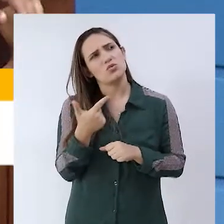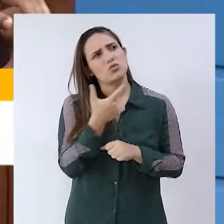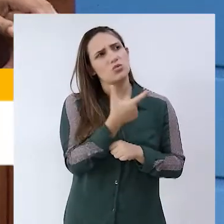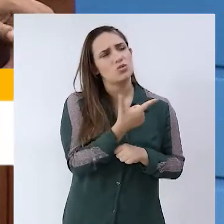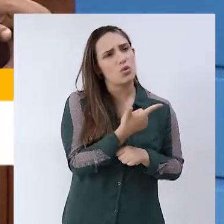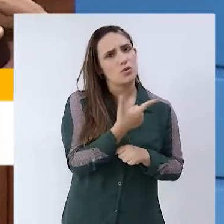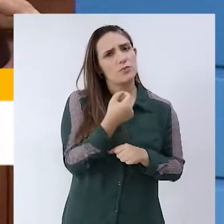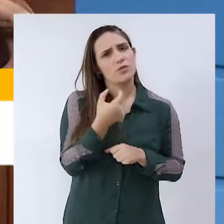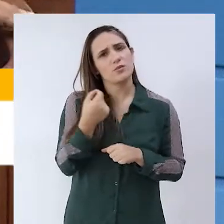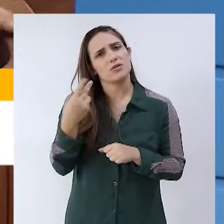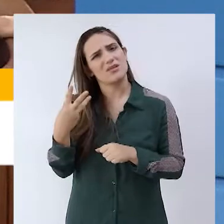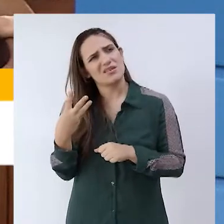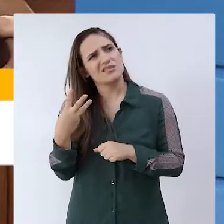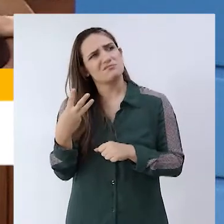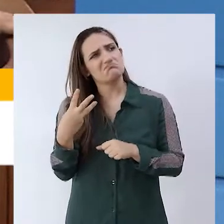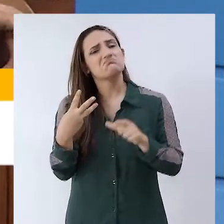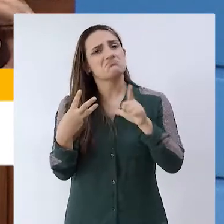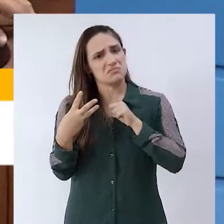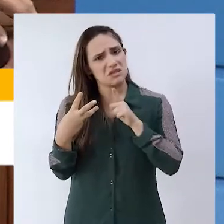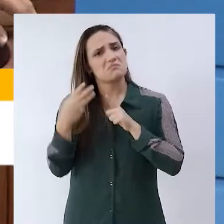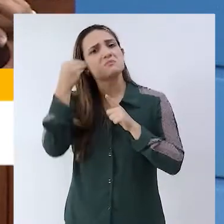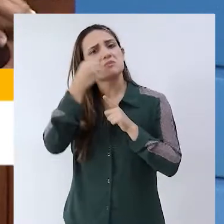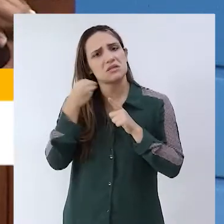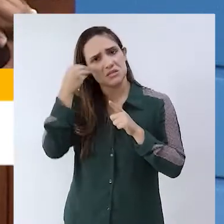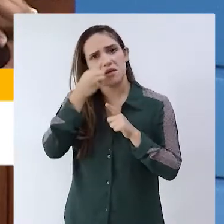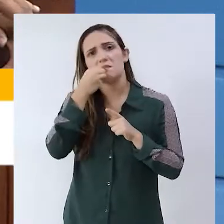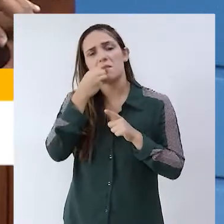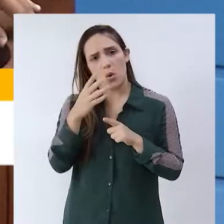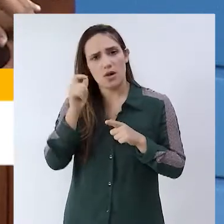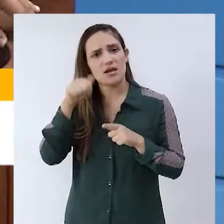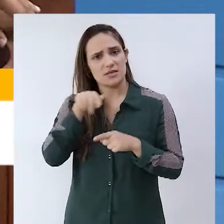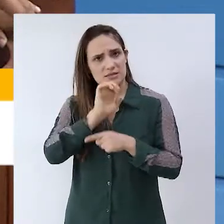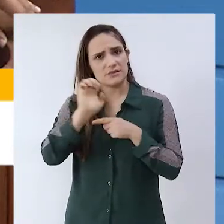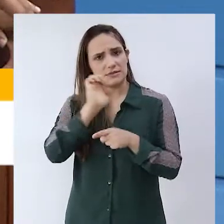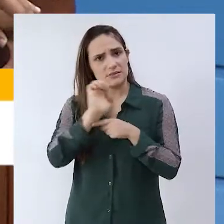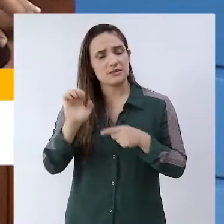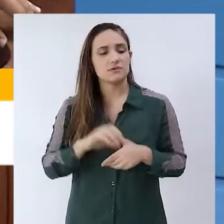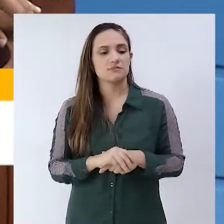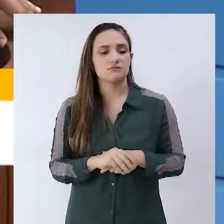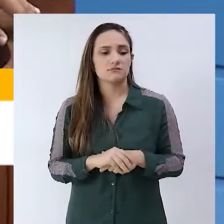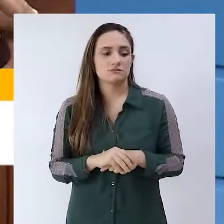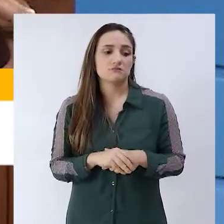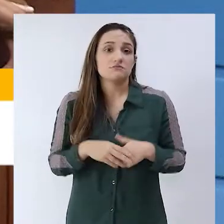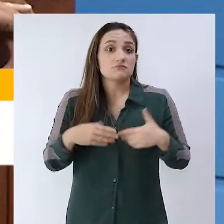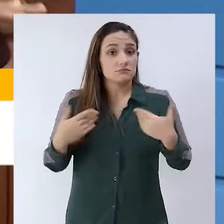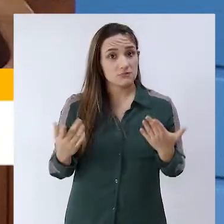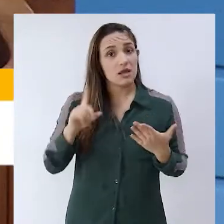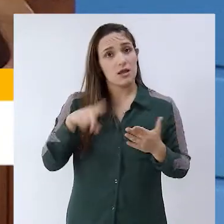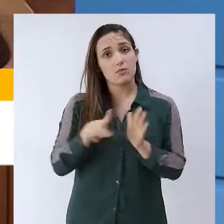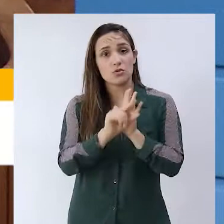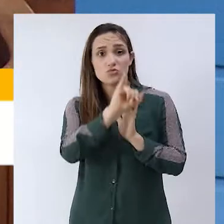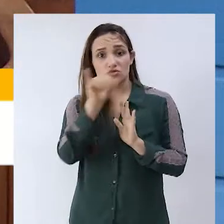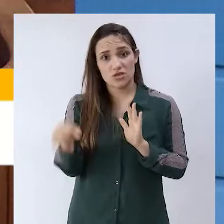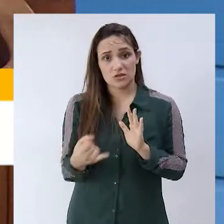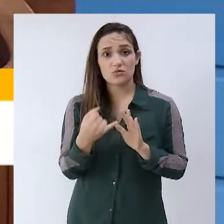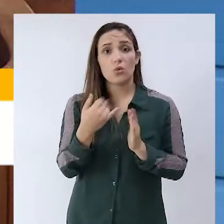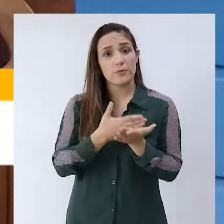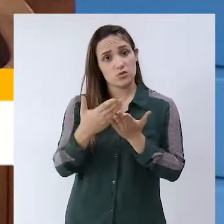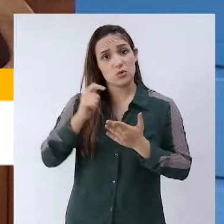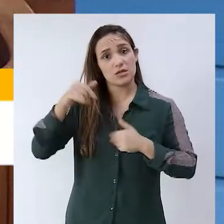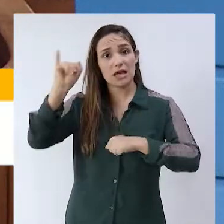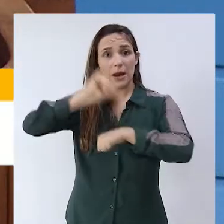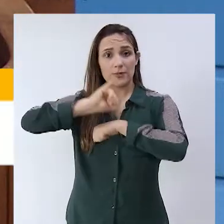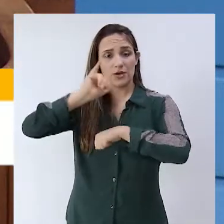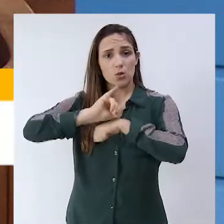2002, 2003, uma experiência muito bem sucedida aqui no nosso estado. Na verdade, foi implantada aqui na